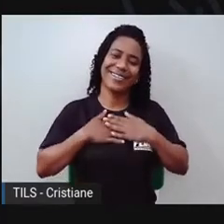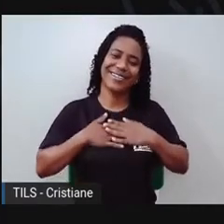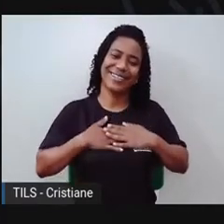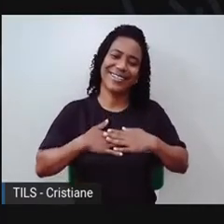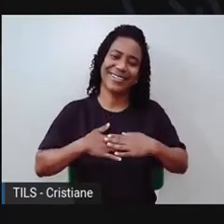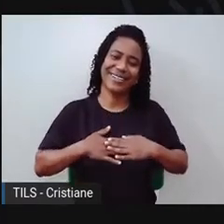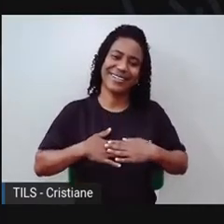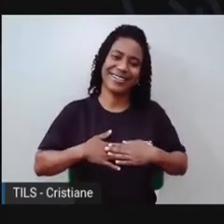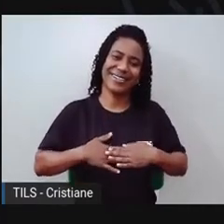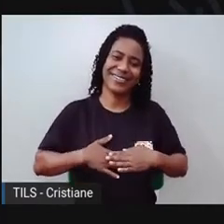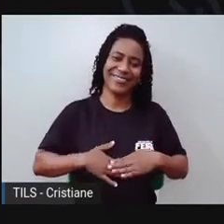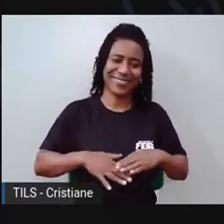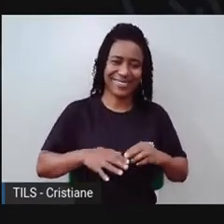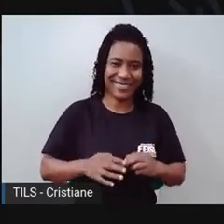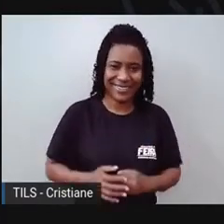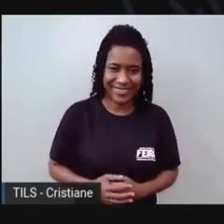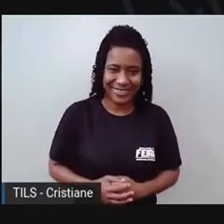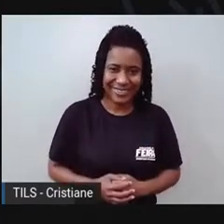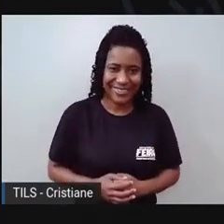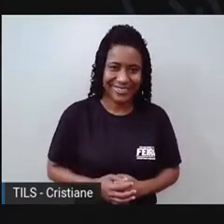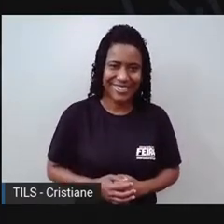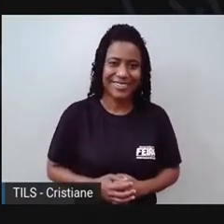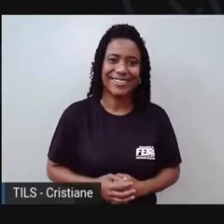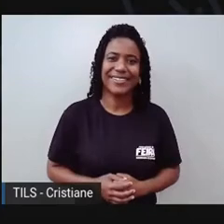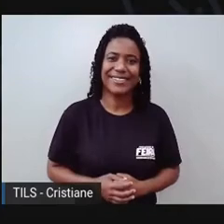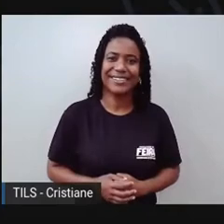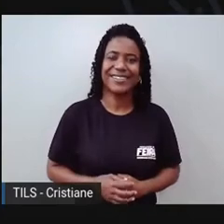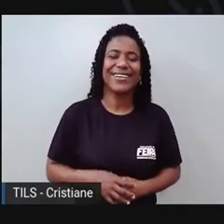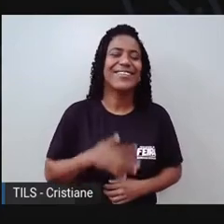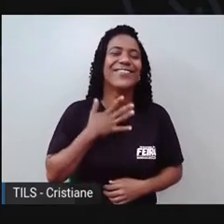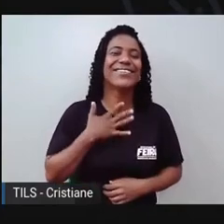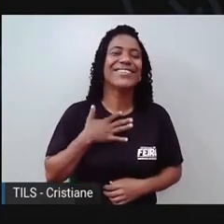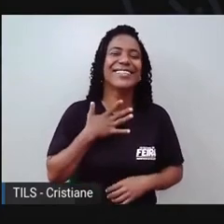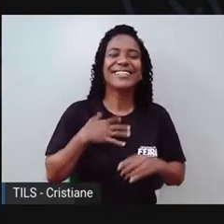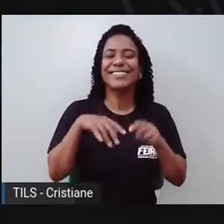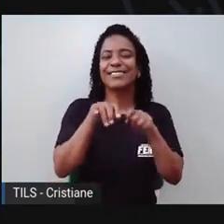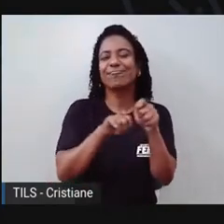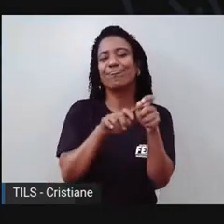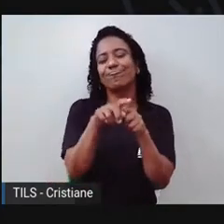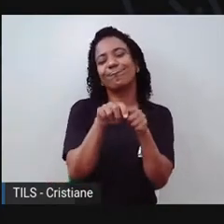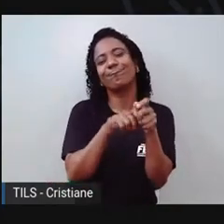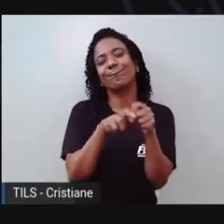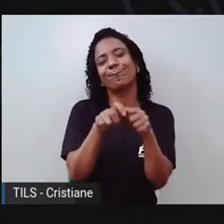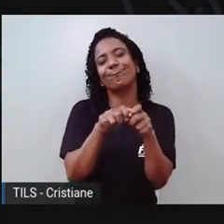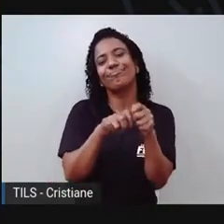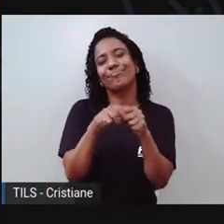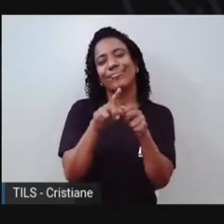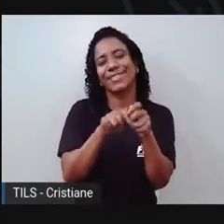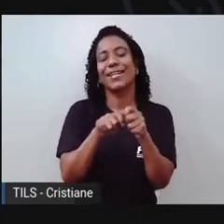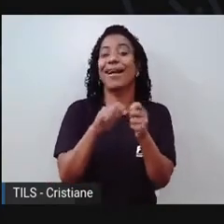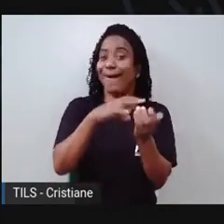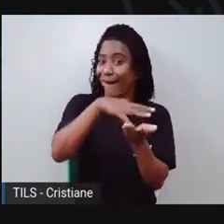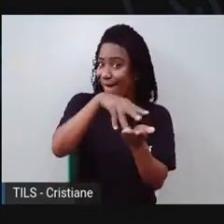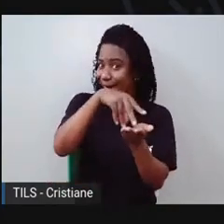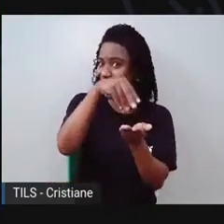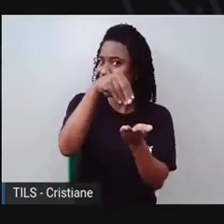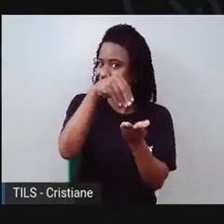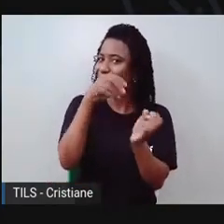Né? A gente tem uma vontade de fazer isso, só que não pode, né? Mas agora para fazer arte pode,